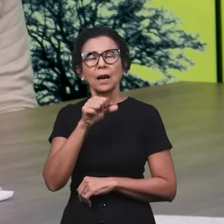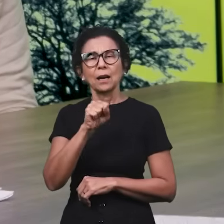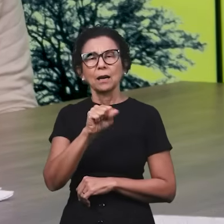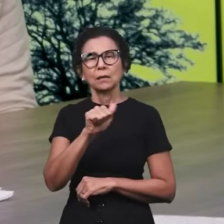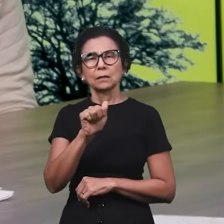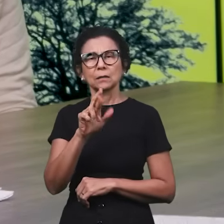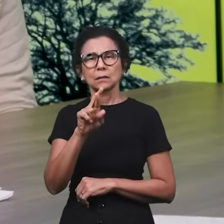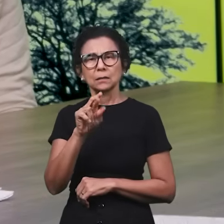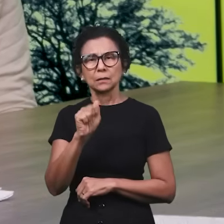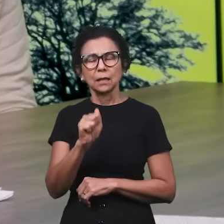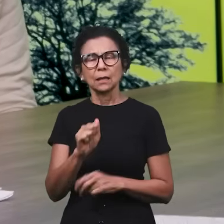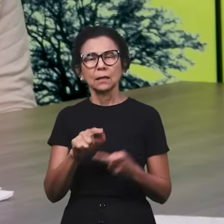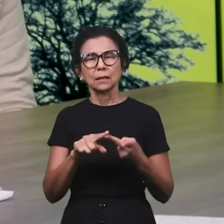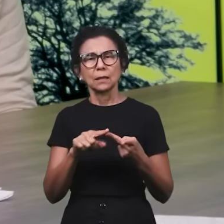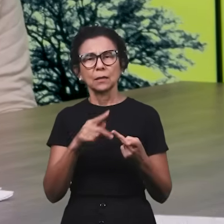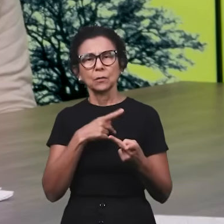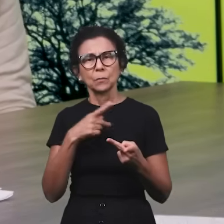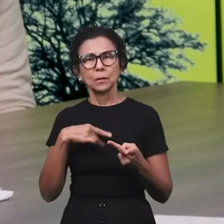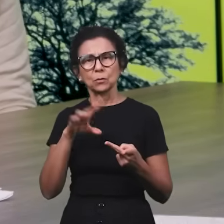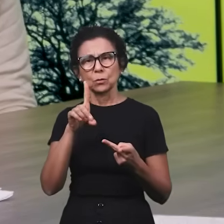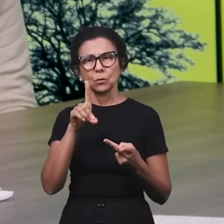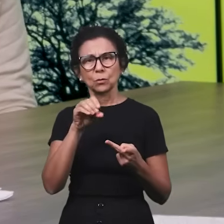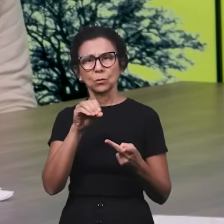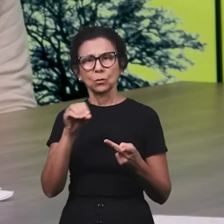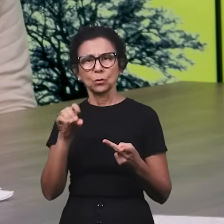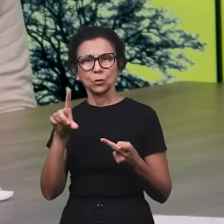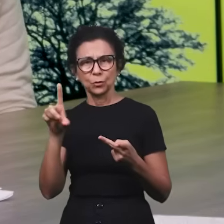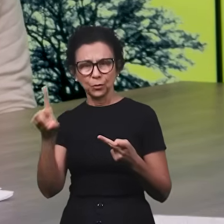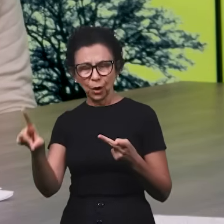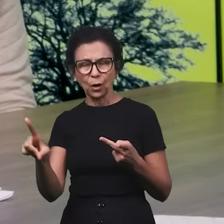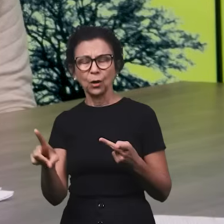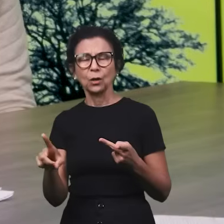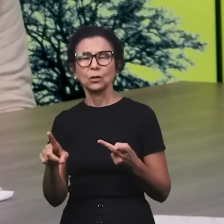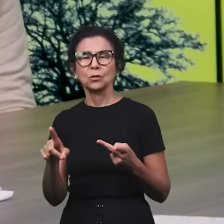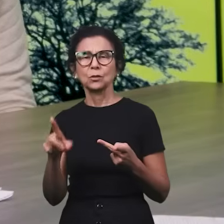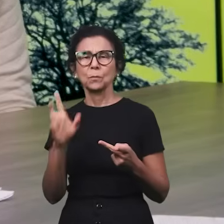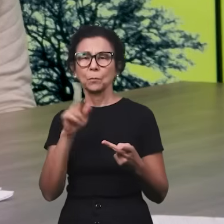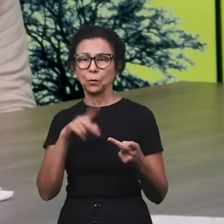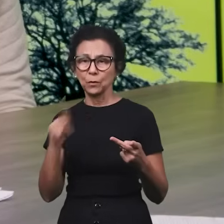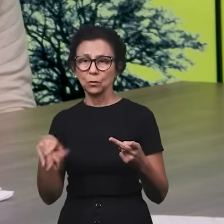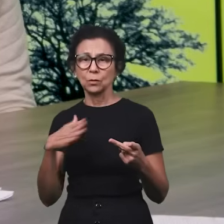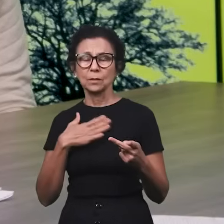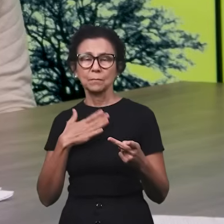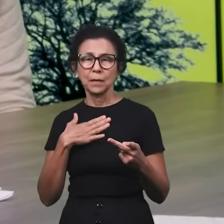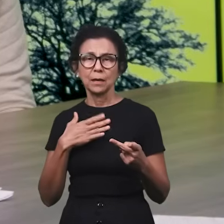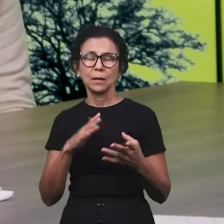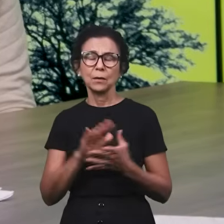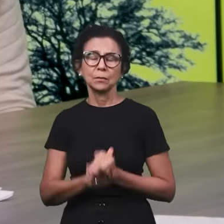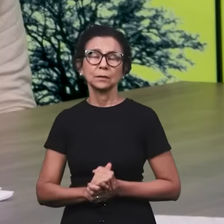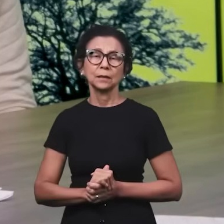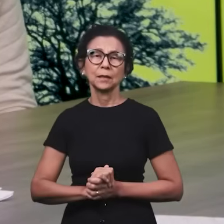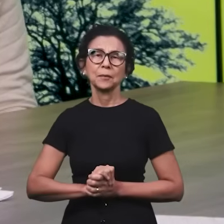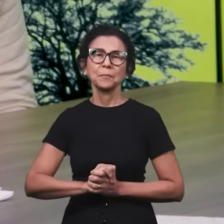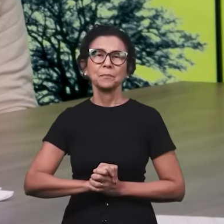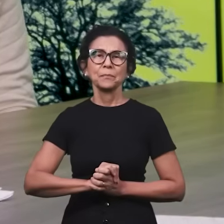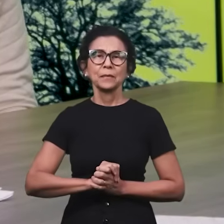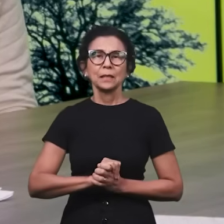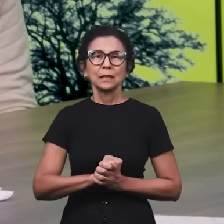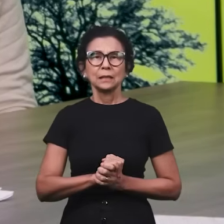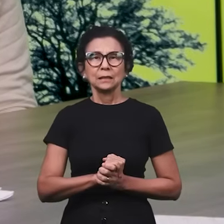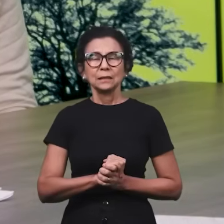irmã Sara, fui aluno do pastor Dodge, nas épocas em que a gente tinha adolescentes, 1, 2, 3,